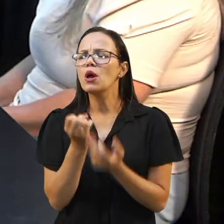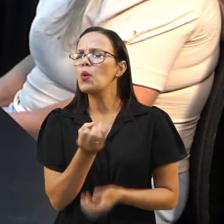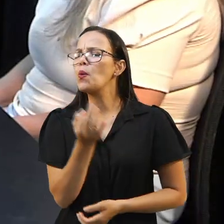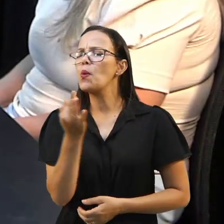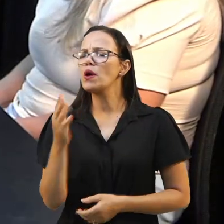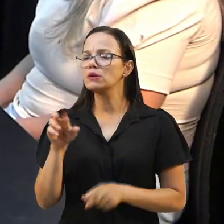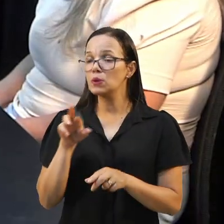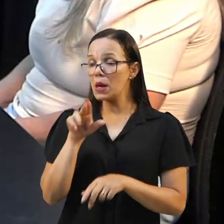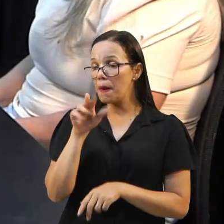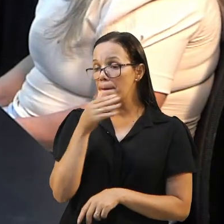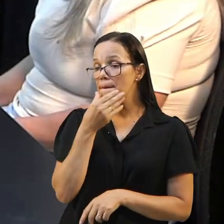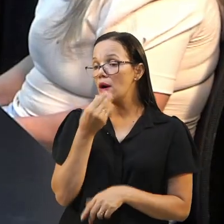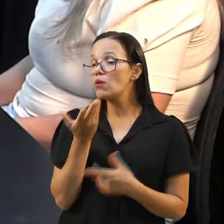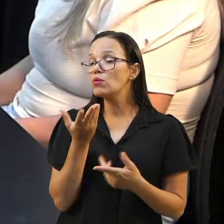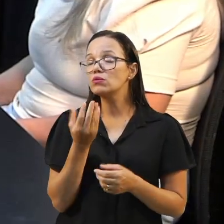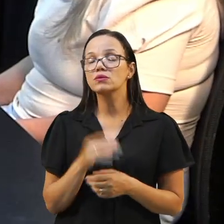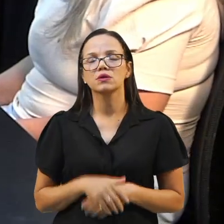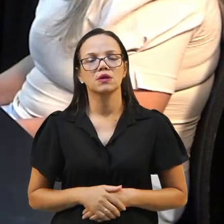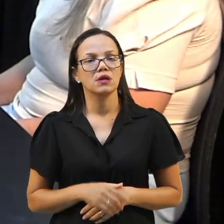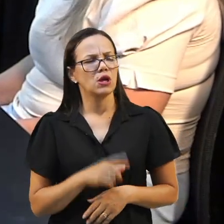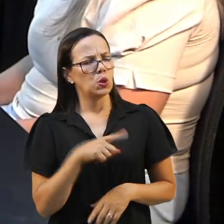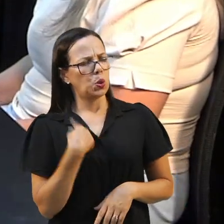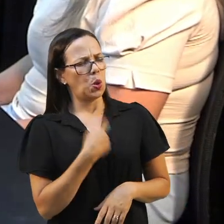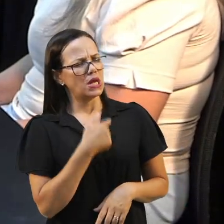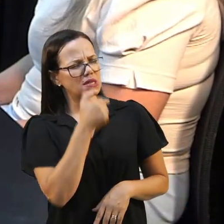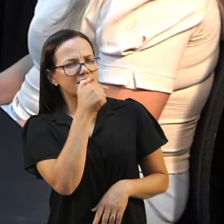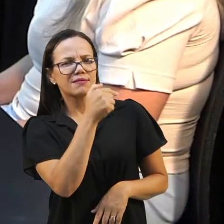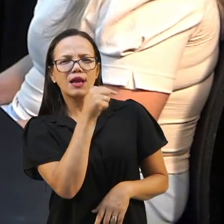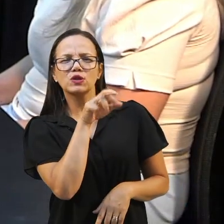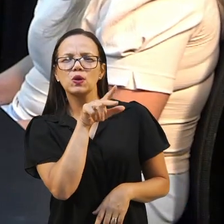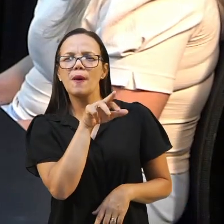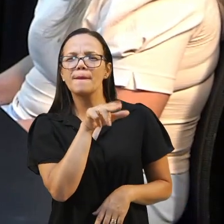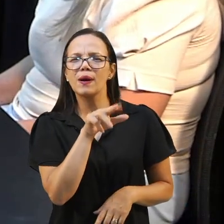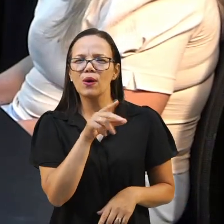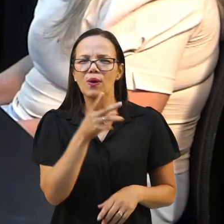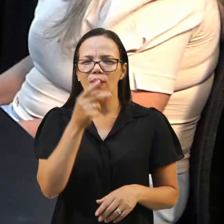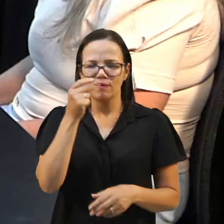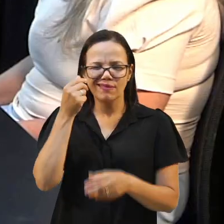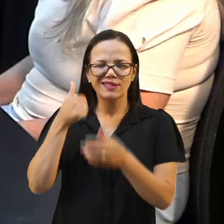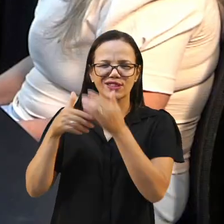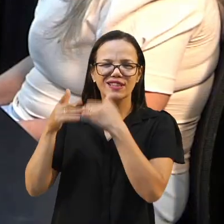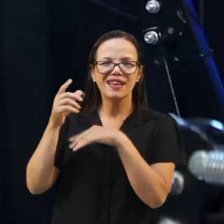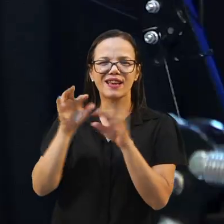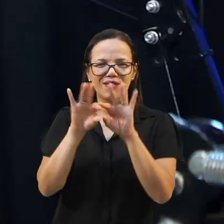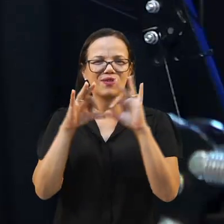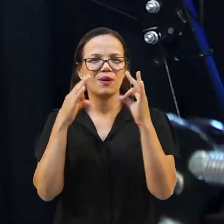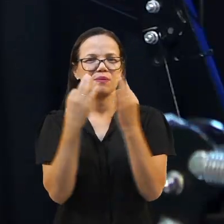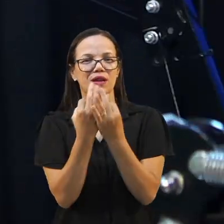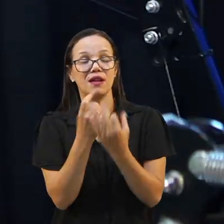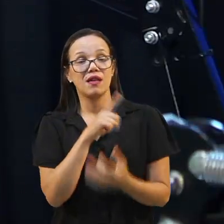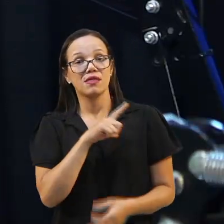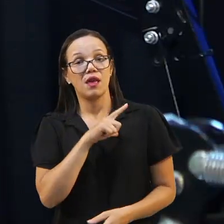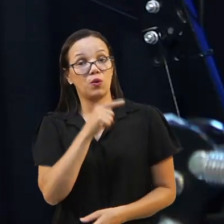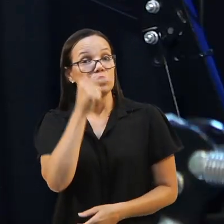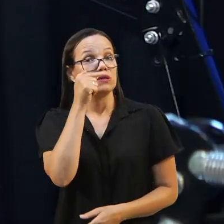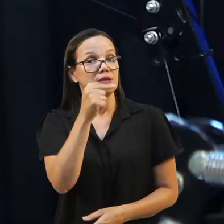irmãos? Nós somos 7 irmãos. Eu sou da família antiga que tinha muito. Eu tenho